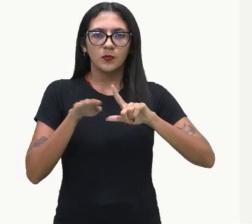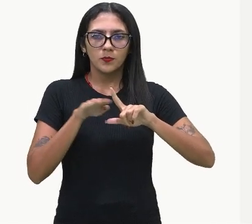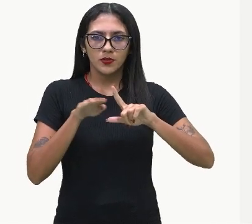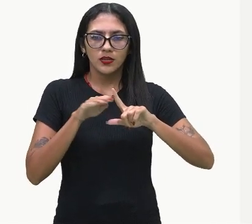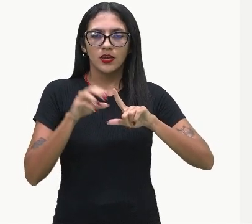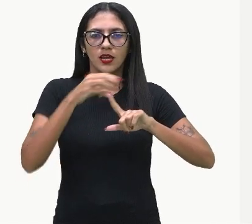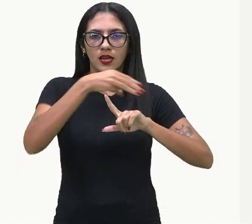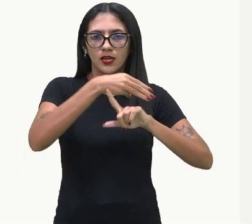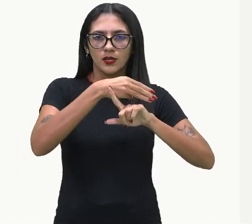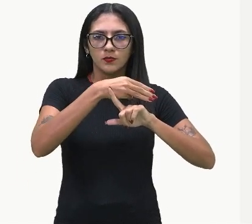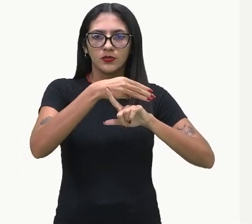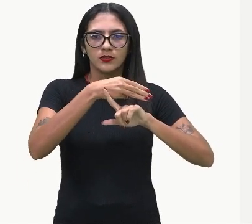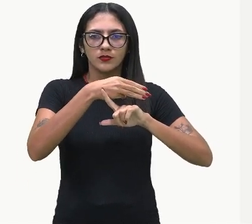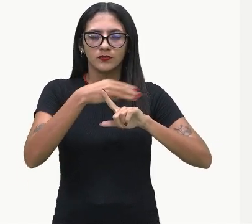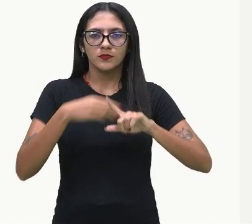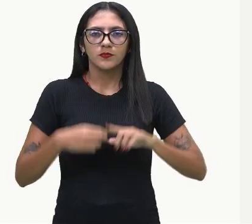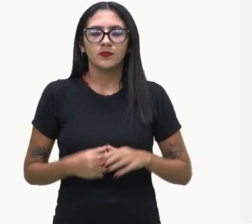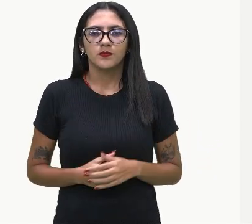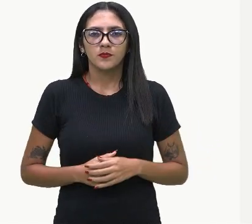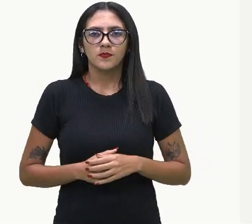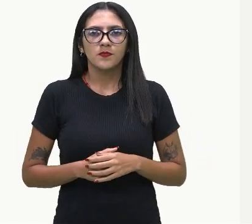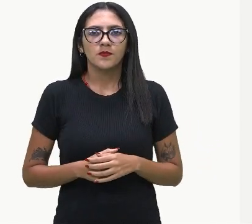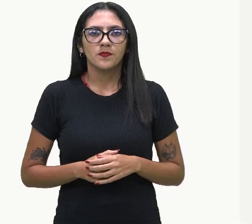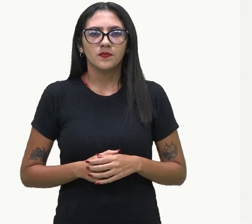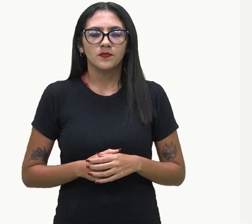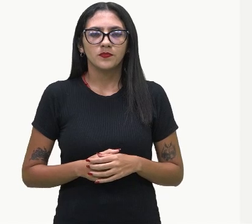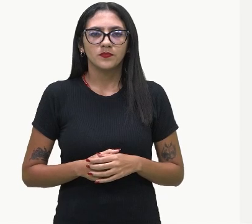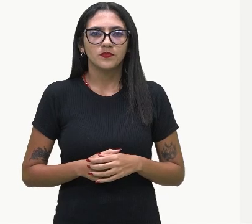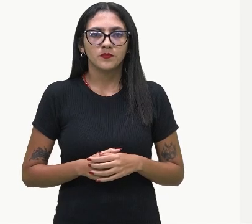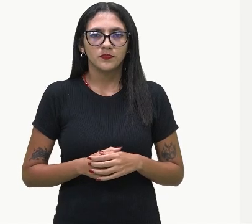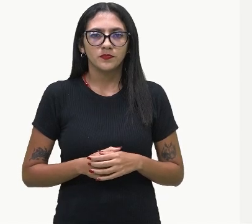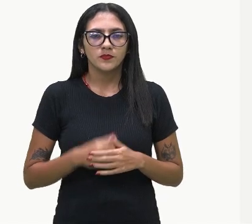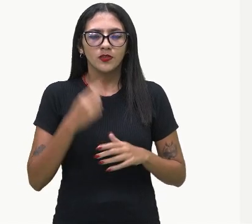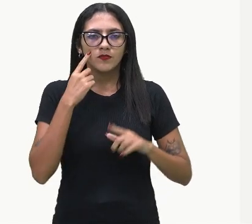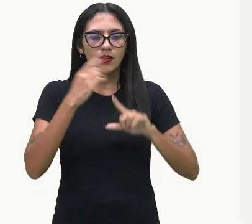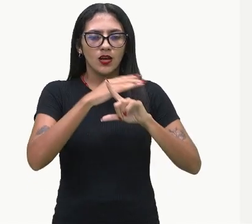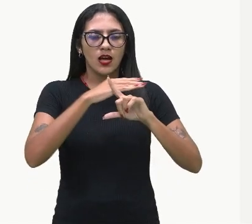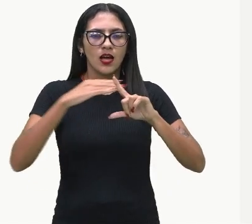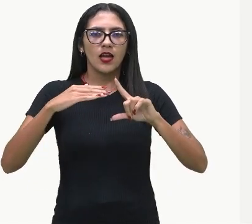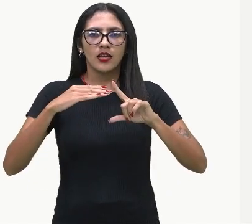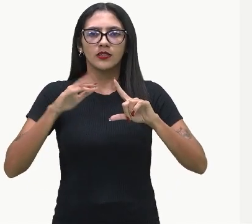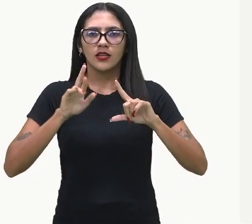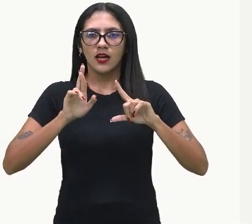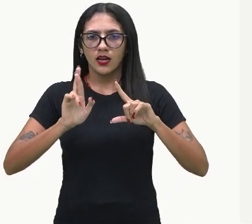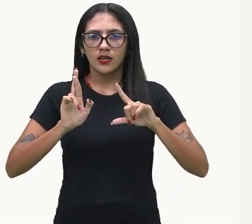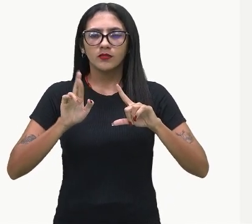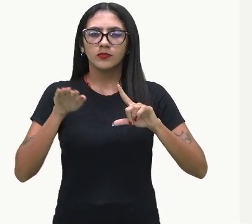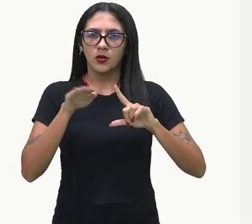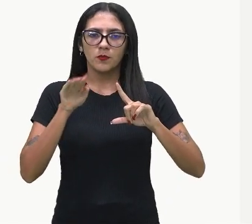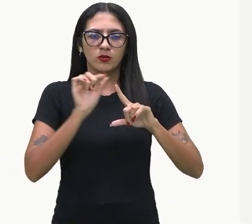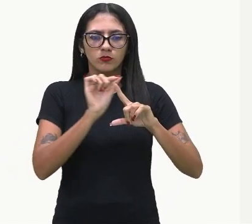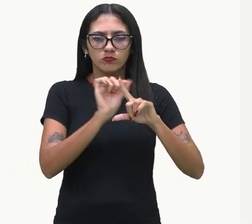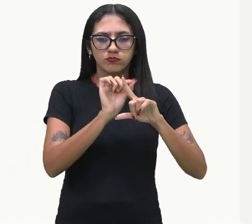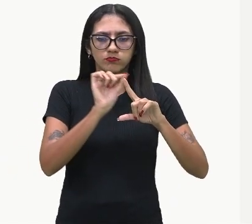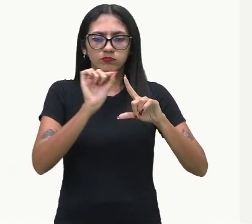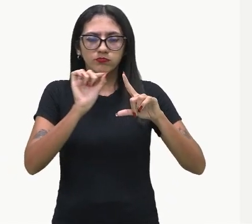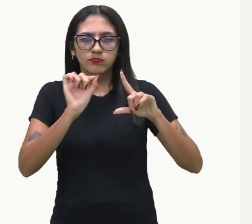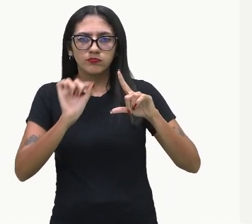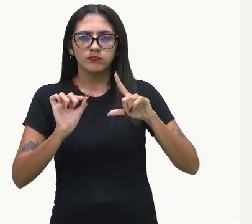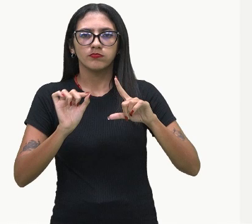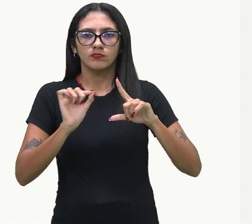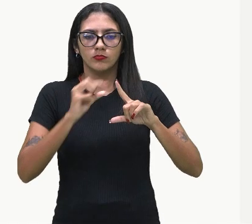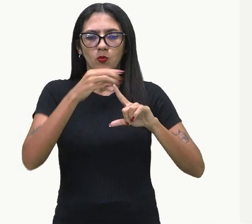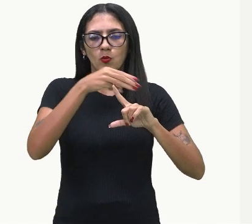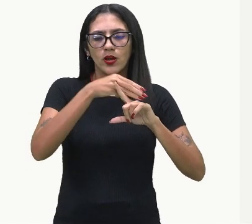onde, né, R está cortando, a gente também coloca como 2 pontos, M e